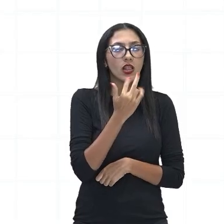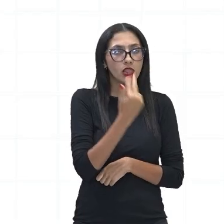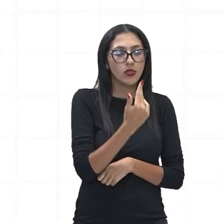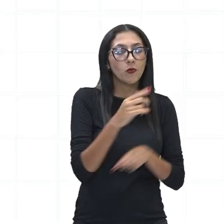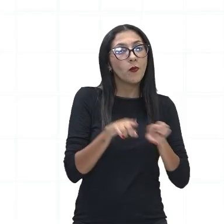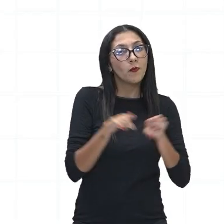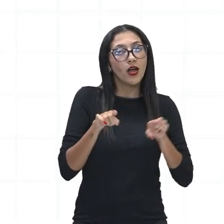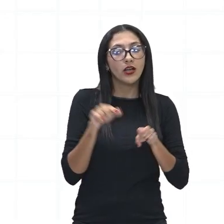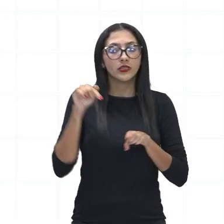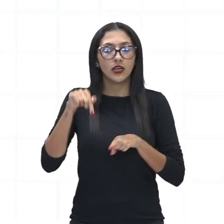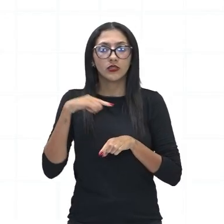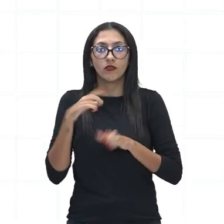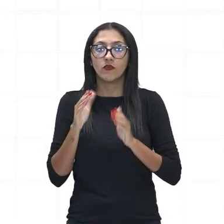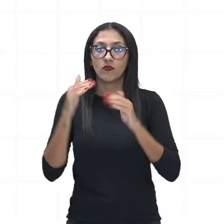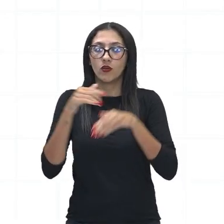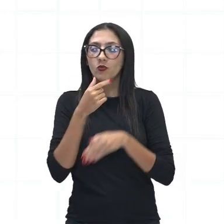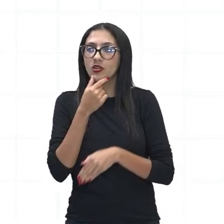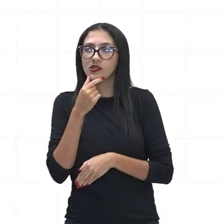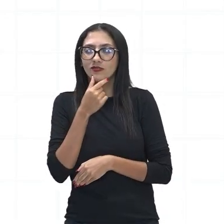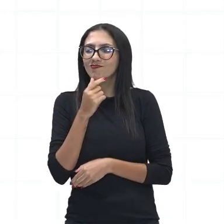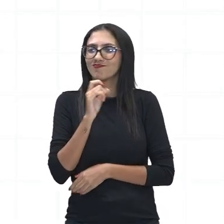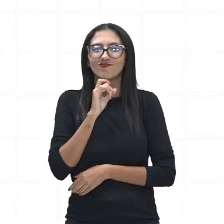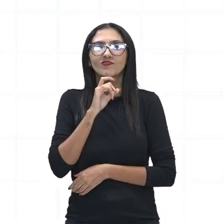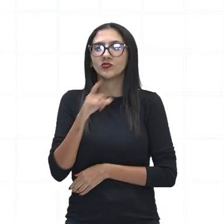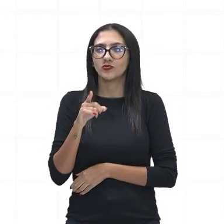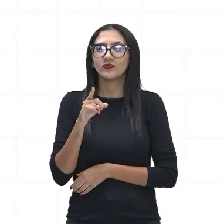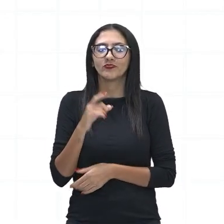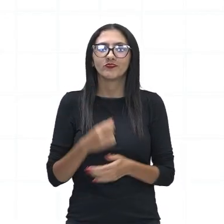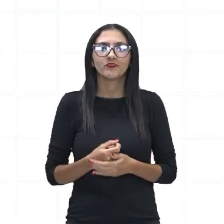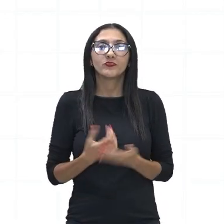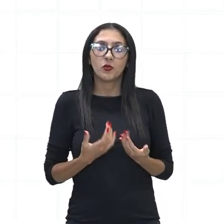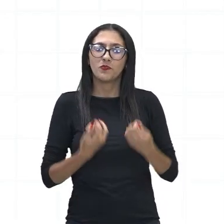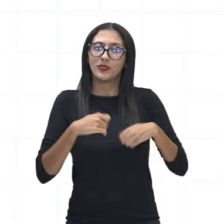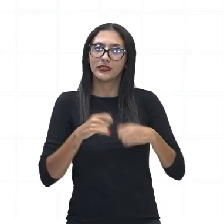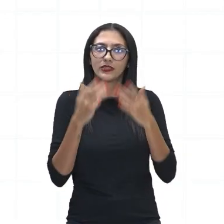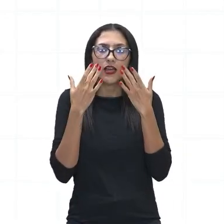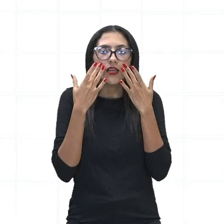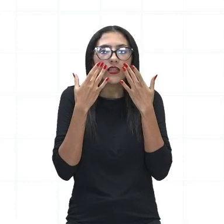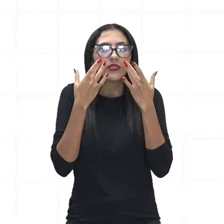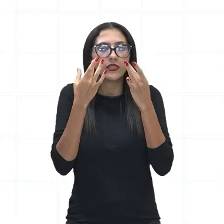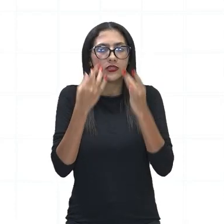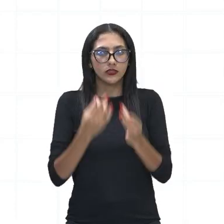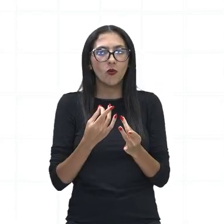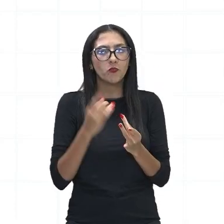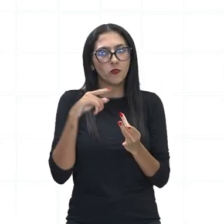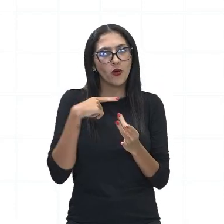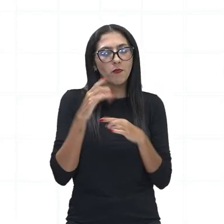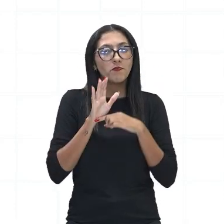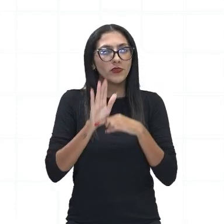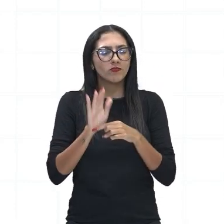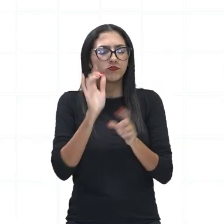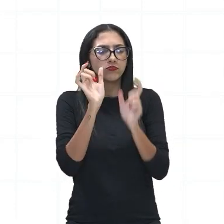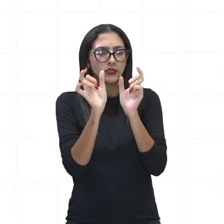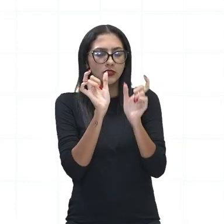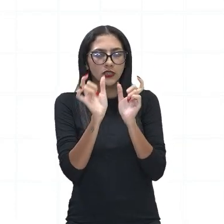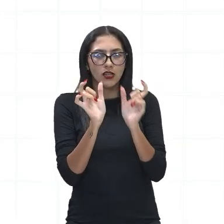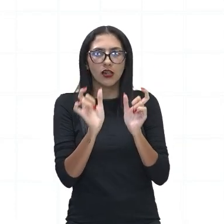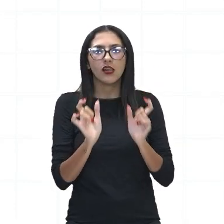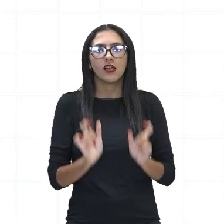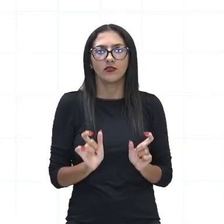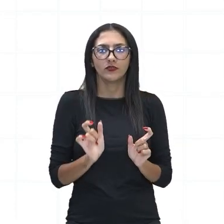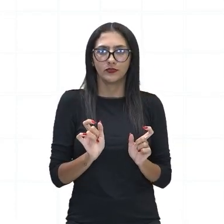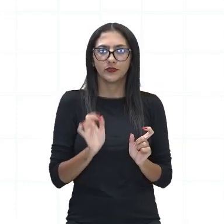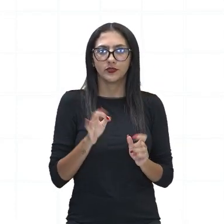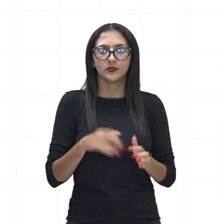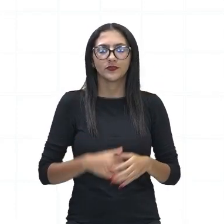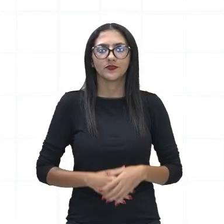a gente não conta, ok? Então, tomem cuidado com esta palavra, com essas palavras dessa lista que a gente está vendo